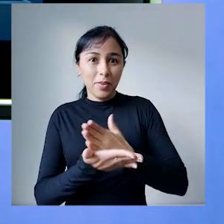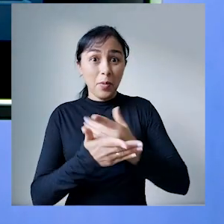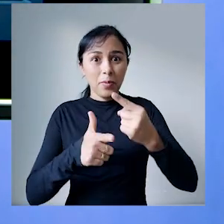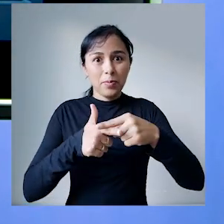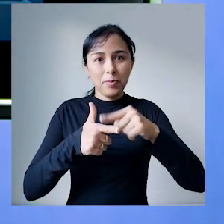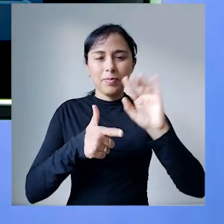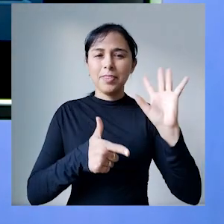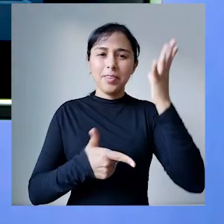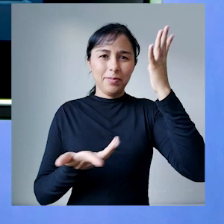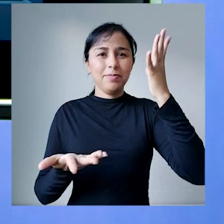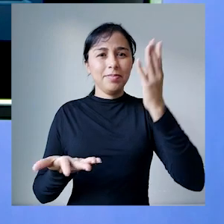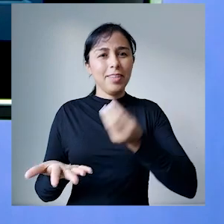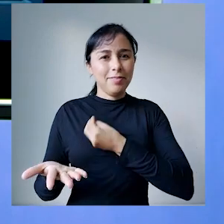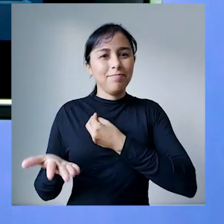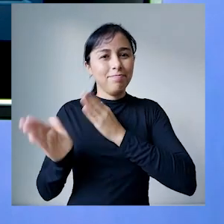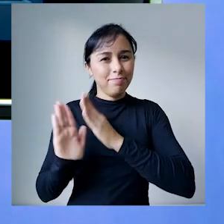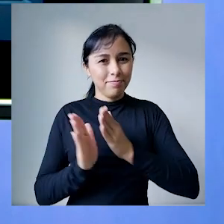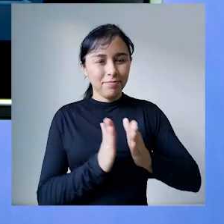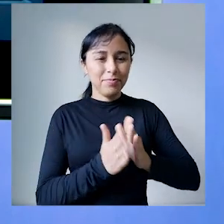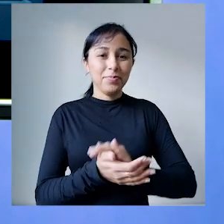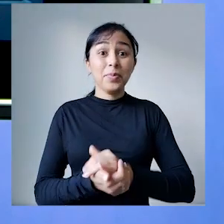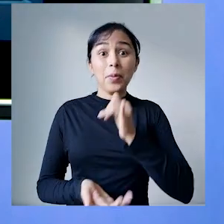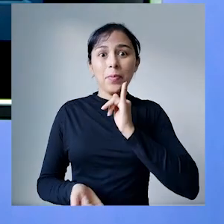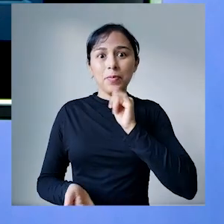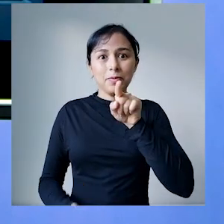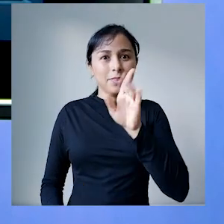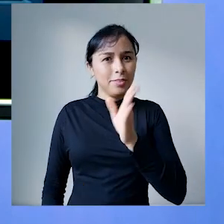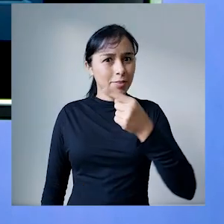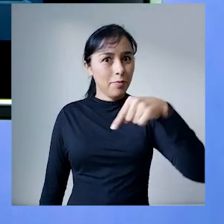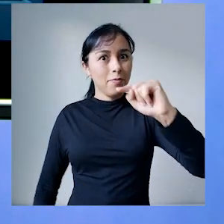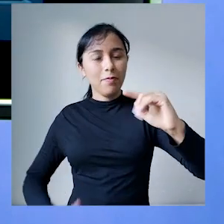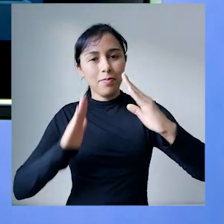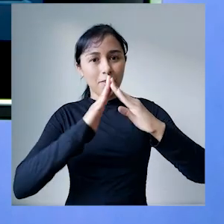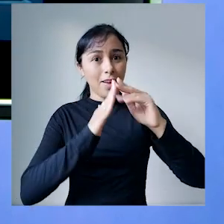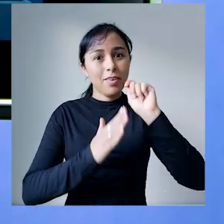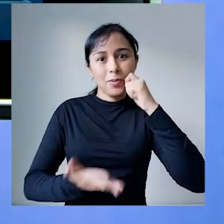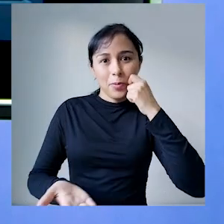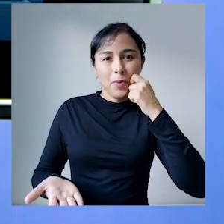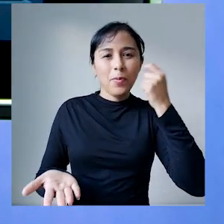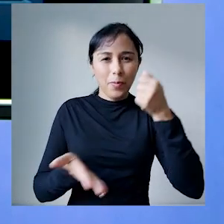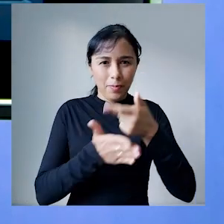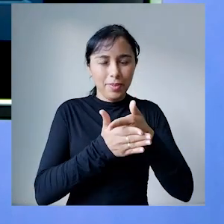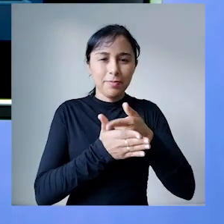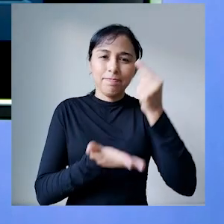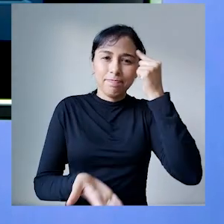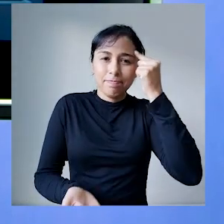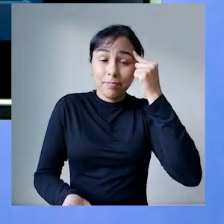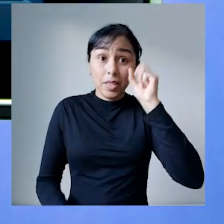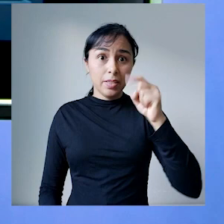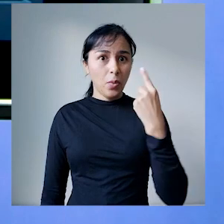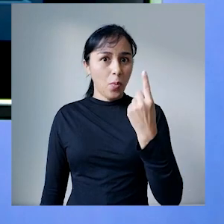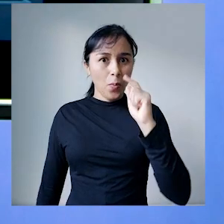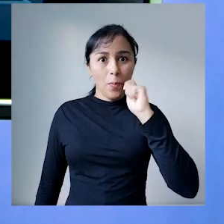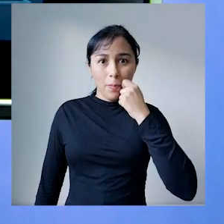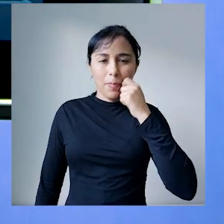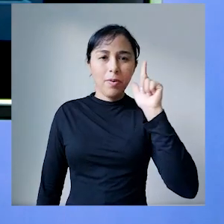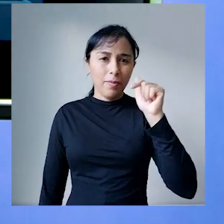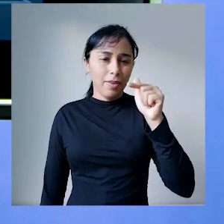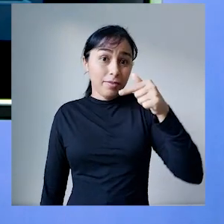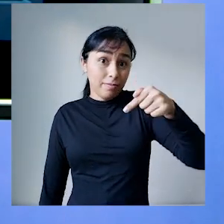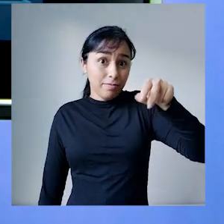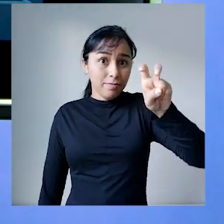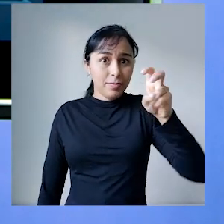às vezes acontecem no nosso dia a dia. Você já foi na padaria e por vezes pensou, nossa, se um pão